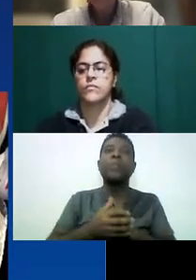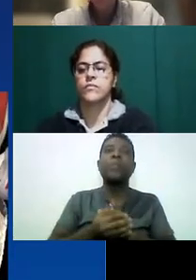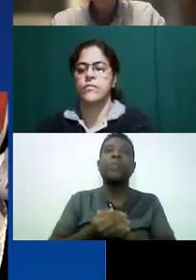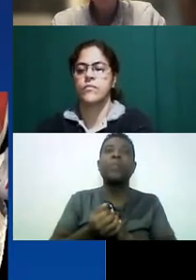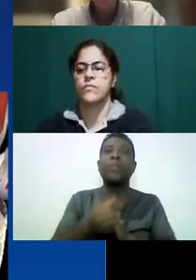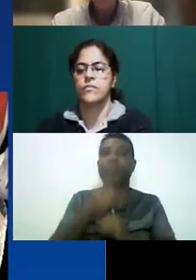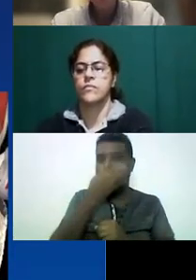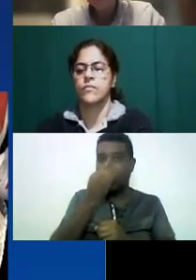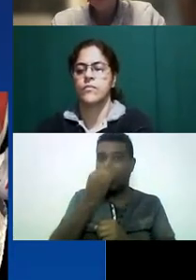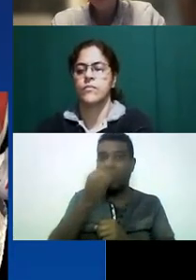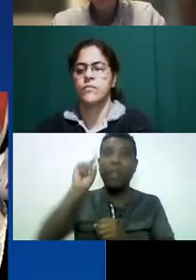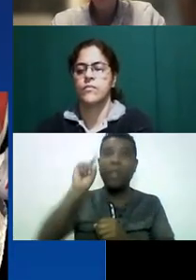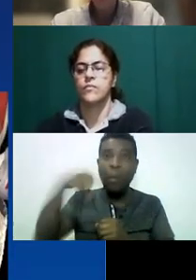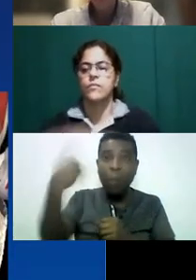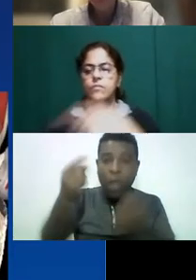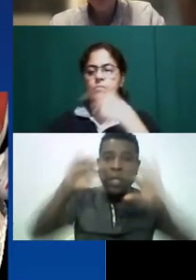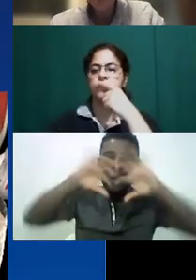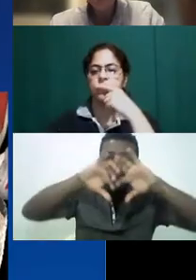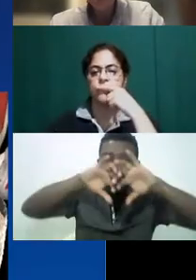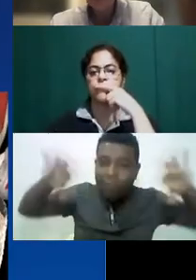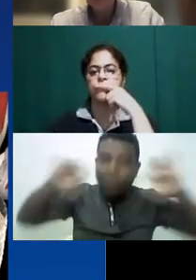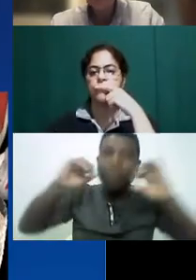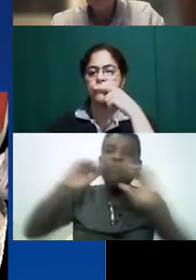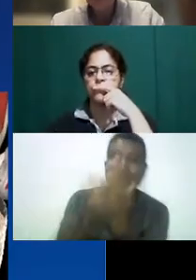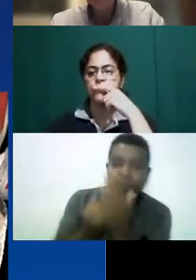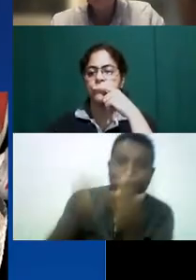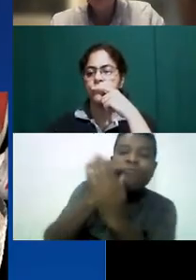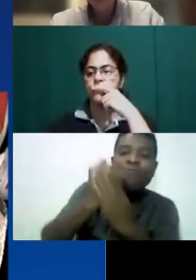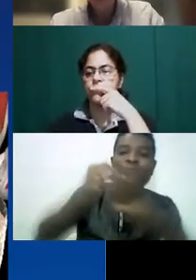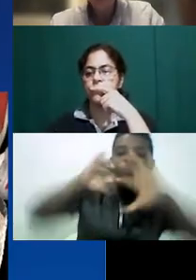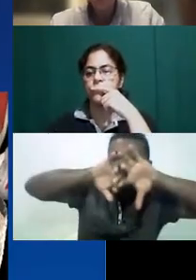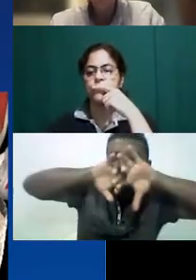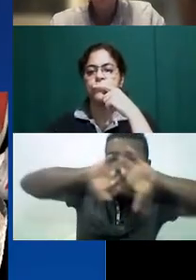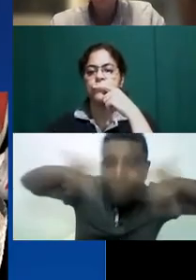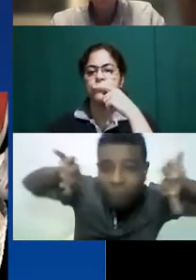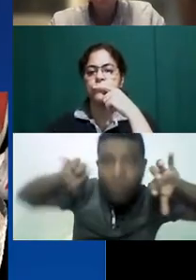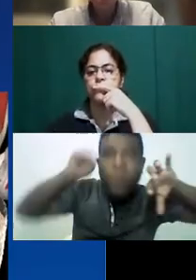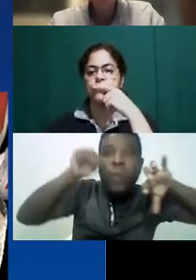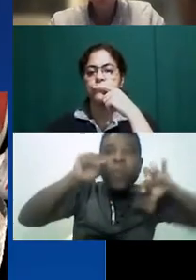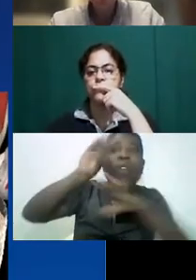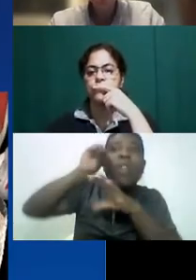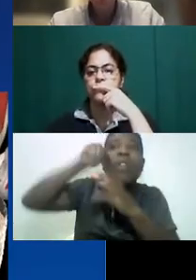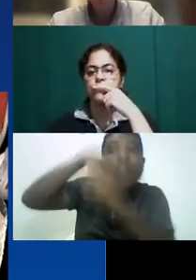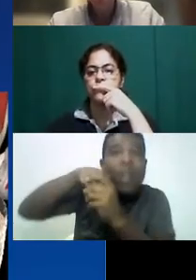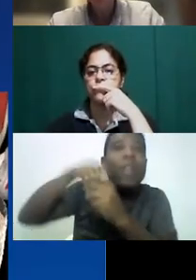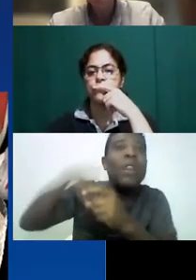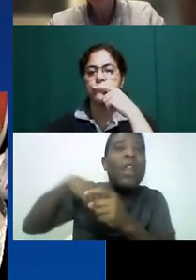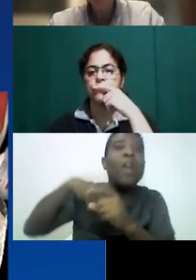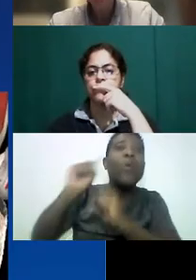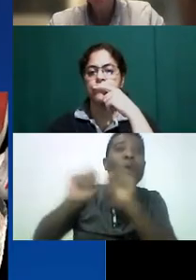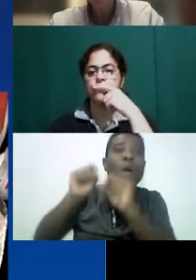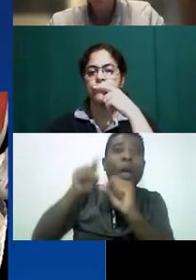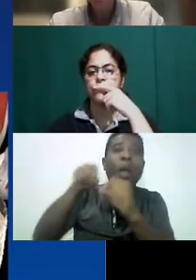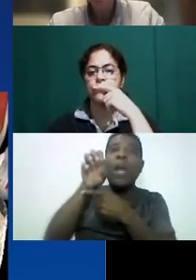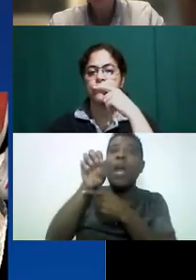músculos que são embaixo do esplênio. Teríamos o nosso espinhal e o